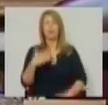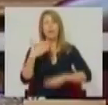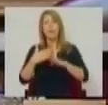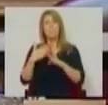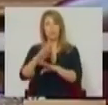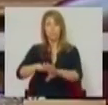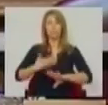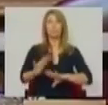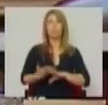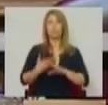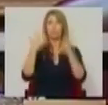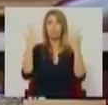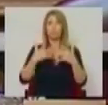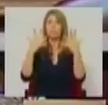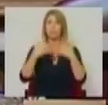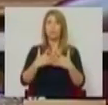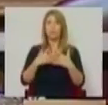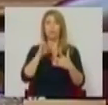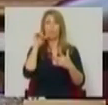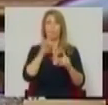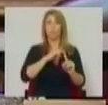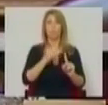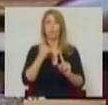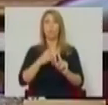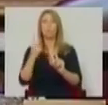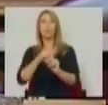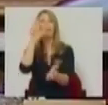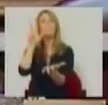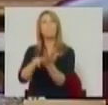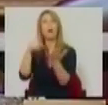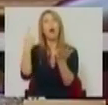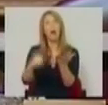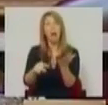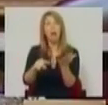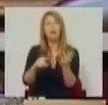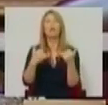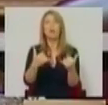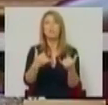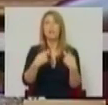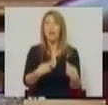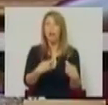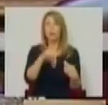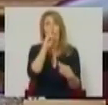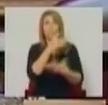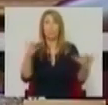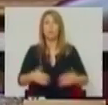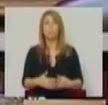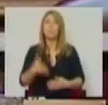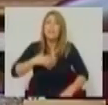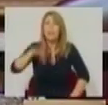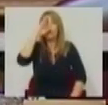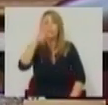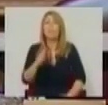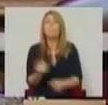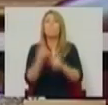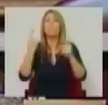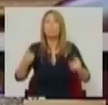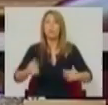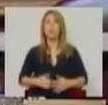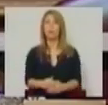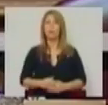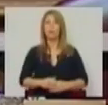reforços orçamentais que todos os anos são aprovados, não chegam a ser gastos. E queremos saber porquê. Porque poderia ser